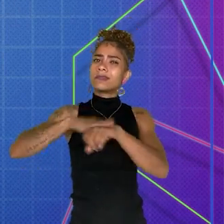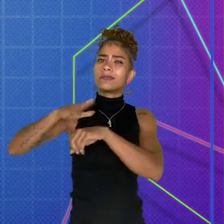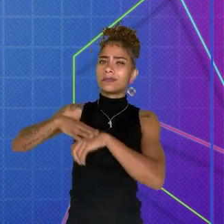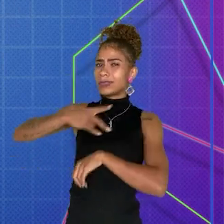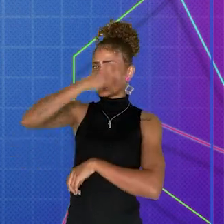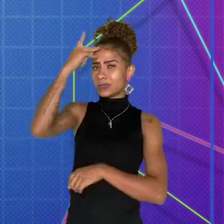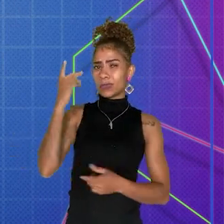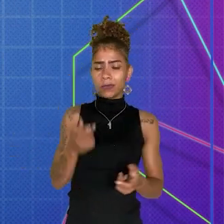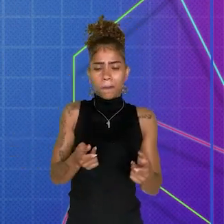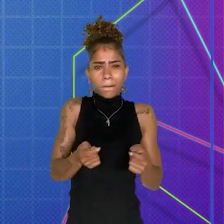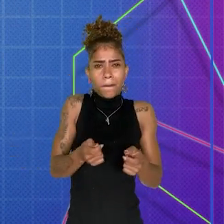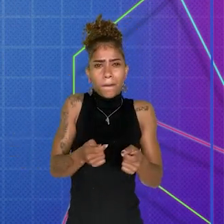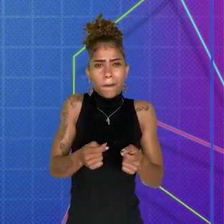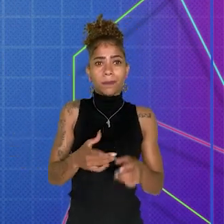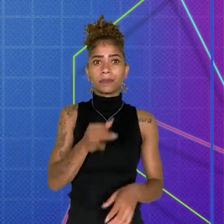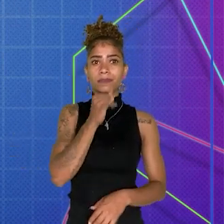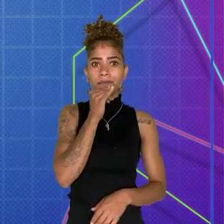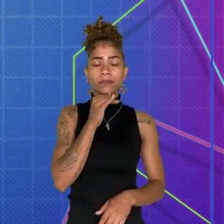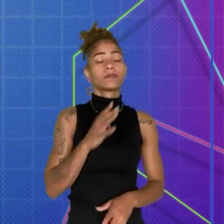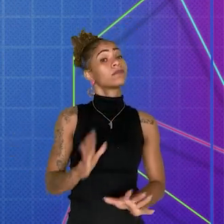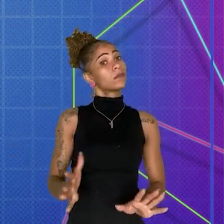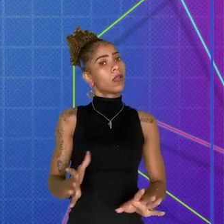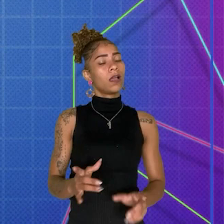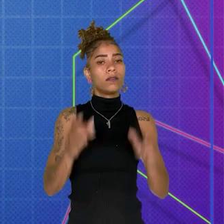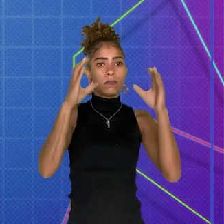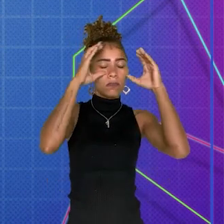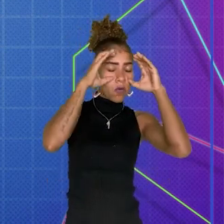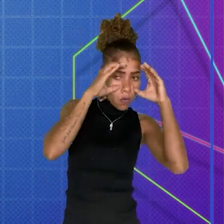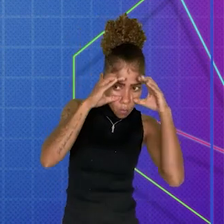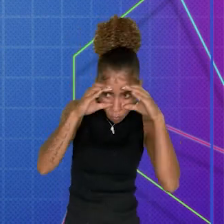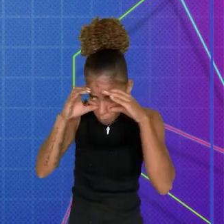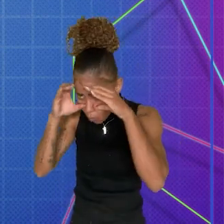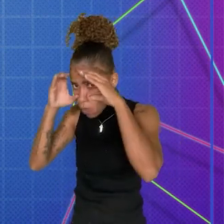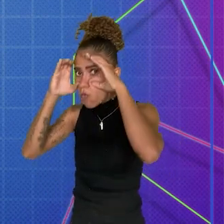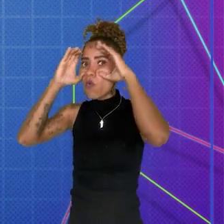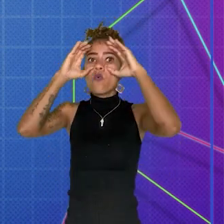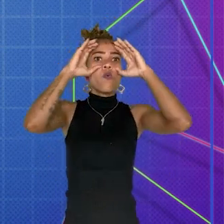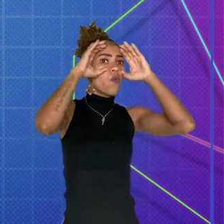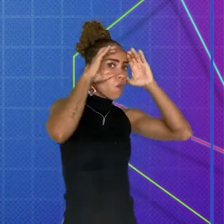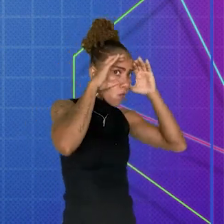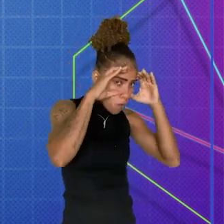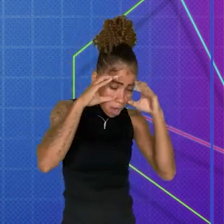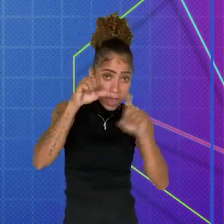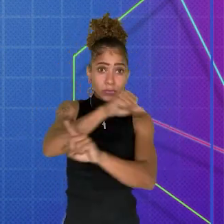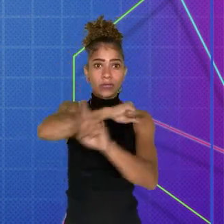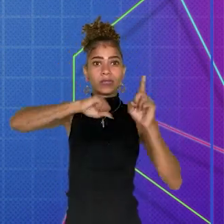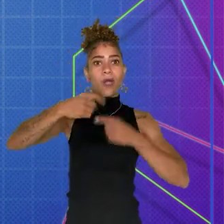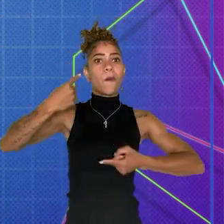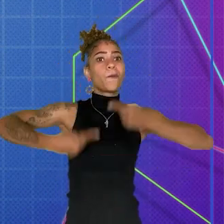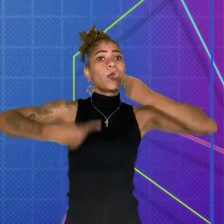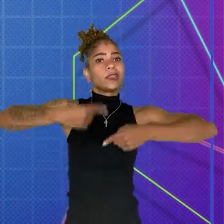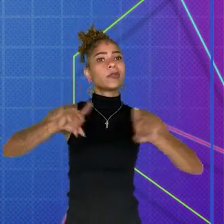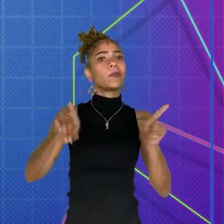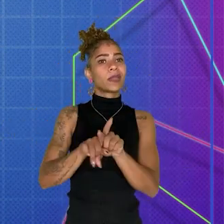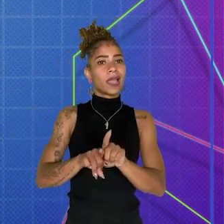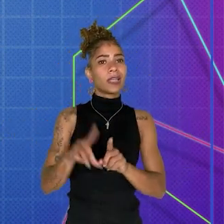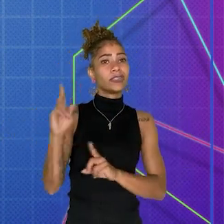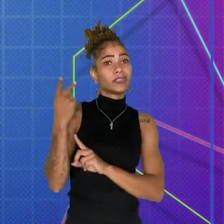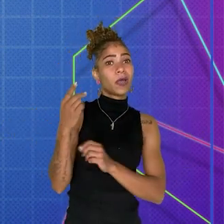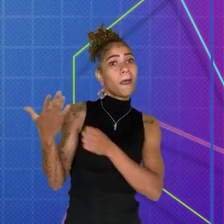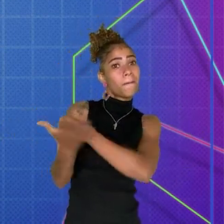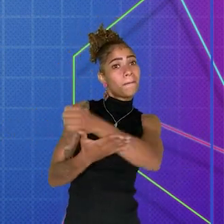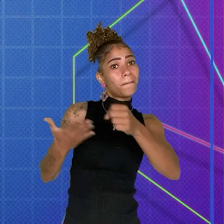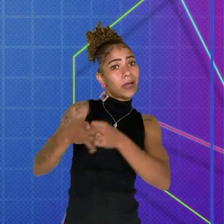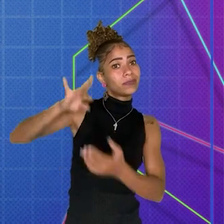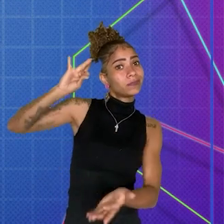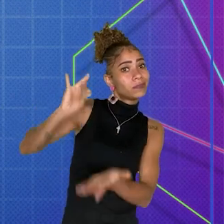experiência para os jogadores. Jogos de realidade alternativa. Esses jogos permitem explorar questões sociais e políticas